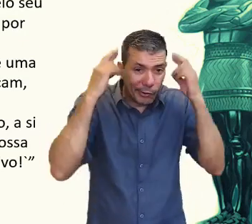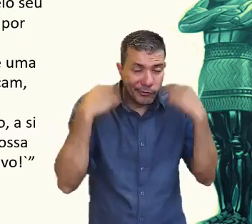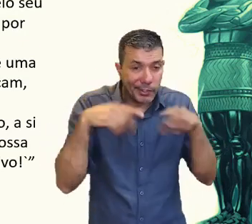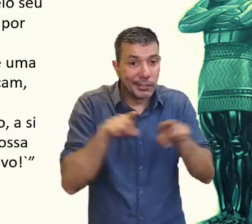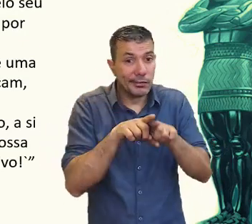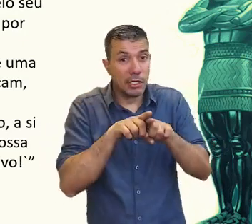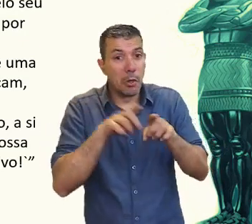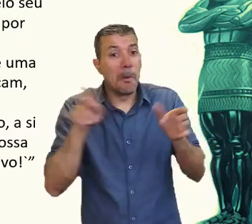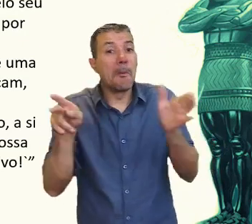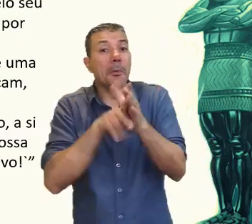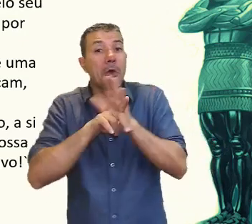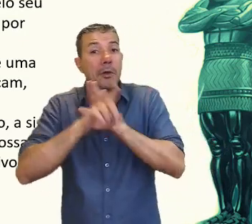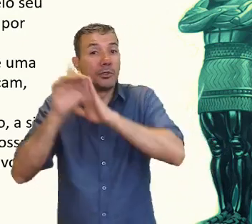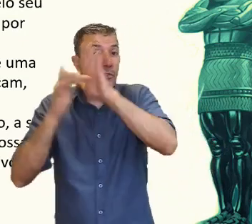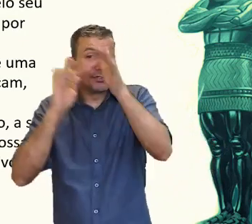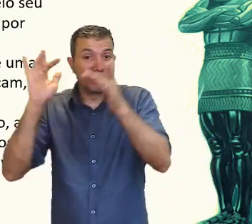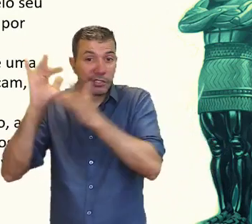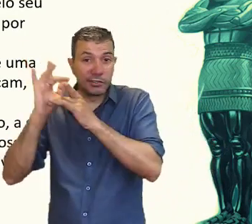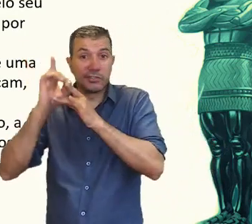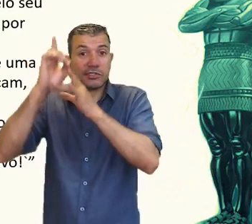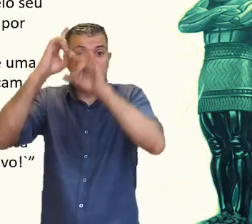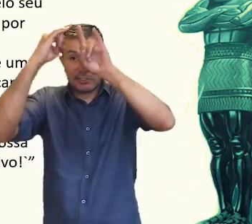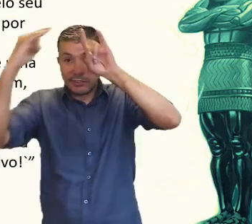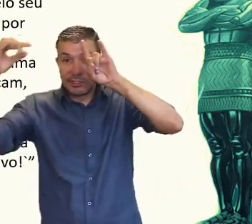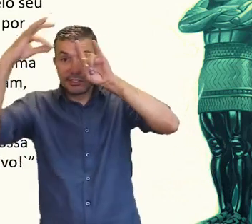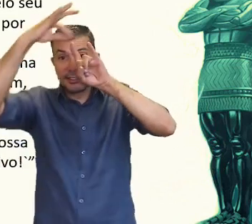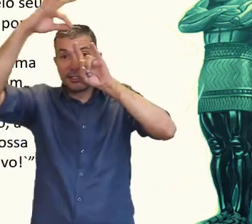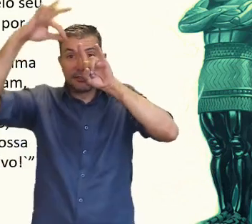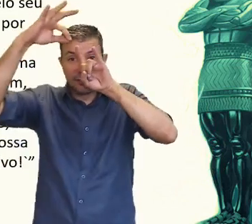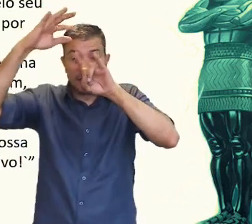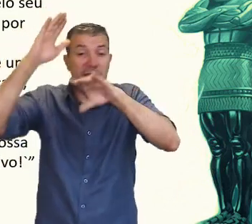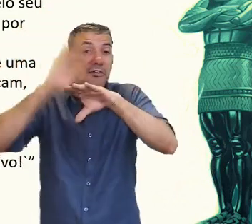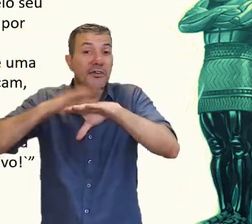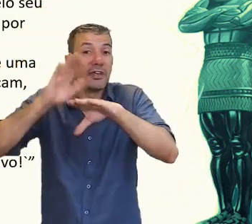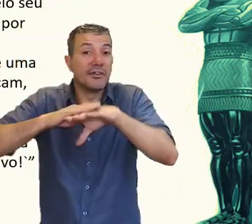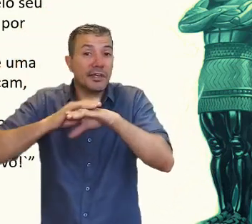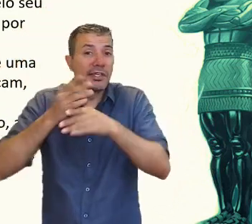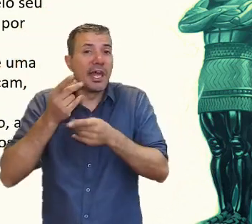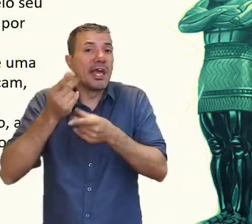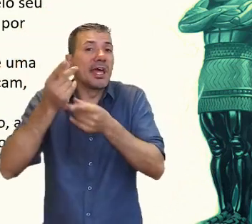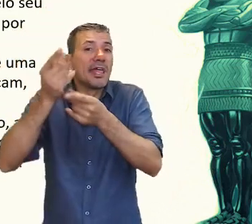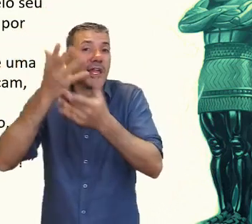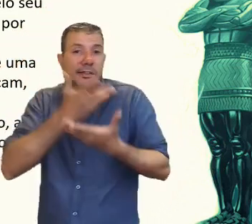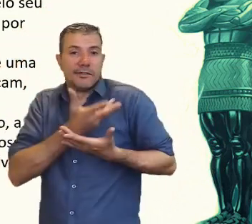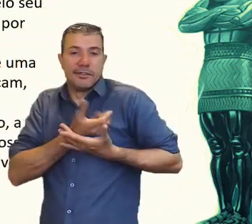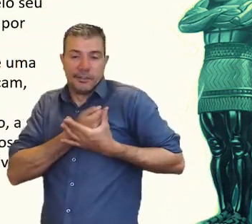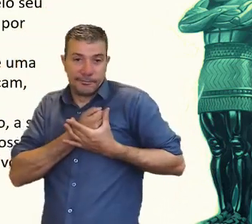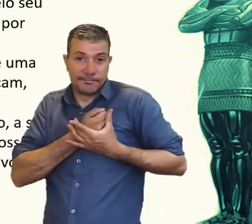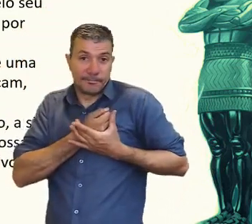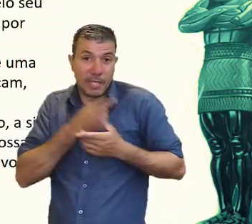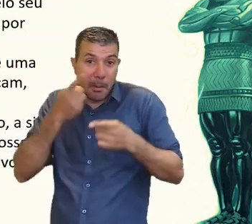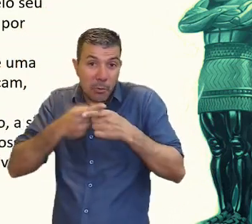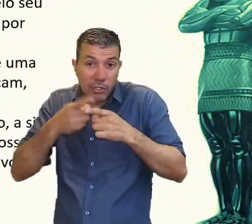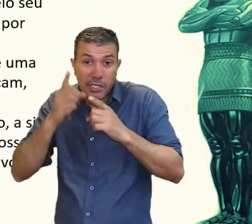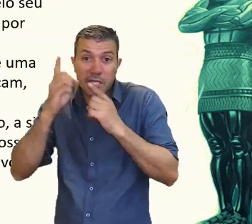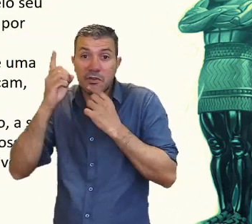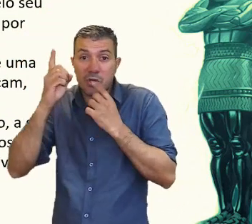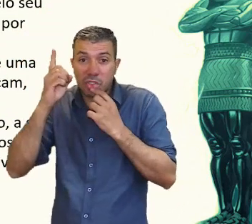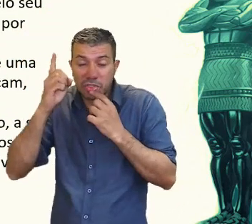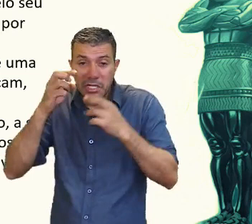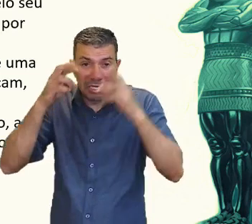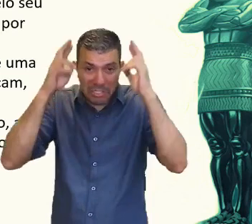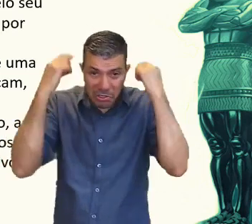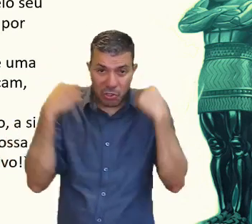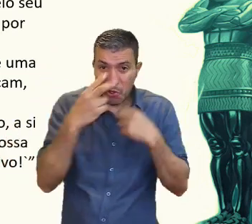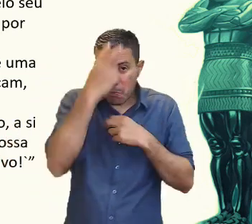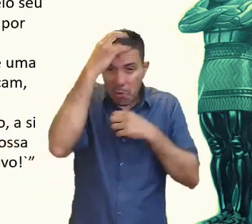sangue, entrou uma vez no santuário, havendo efetuado uma eterna redenção. Porque se o sangue de touros e